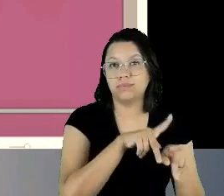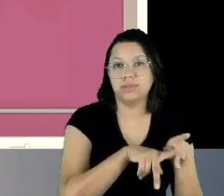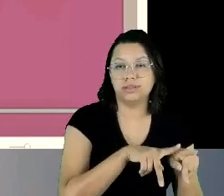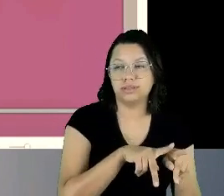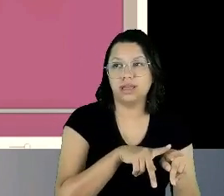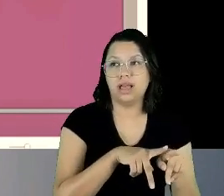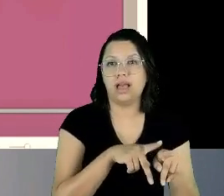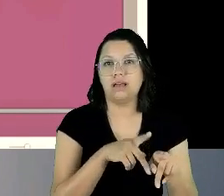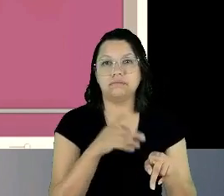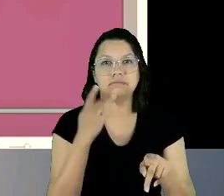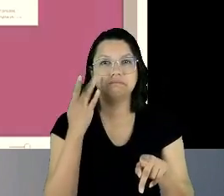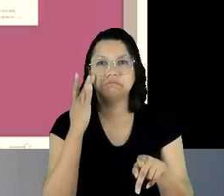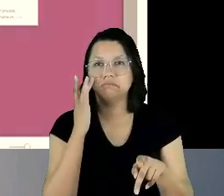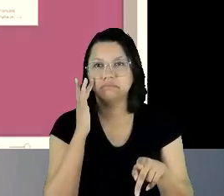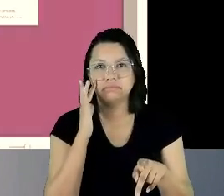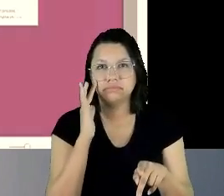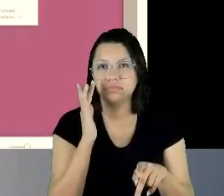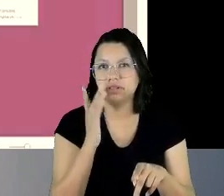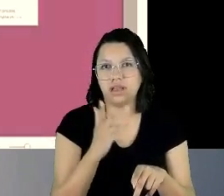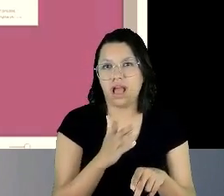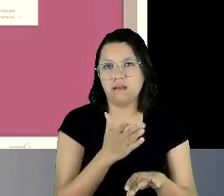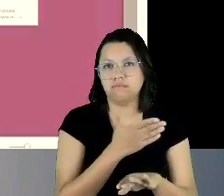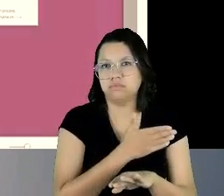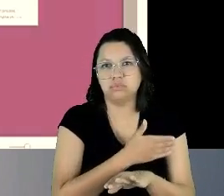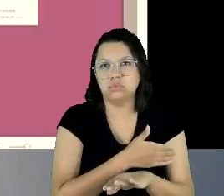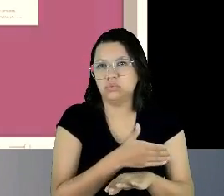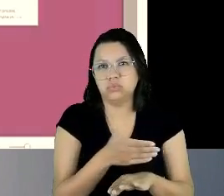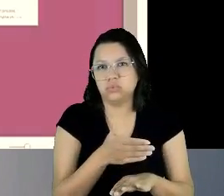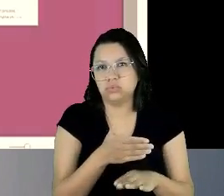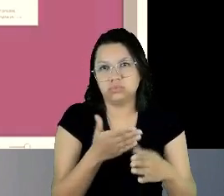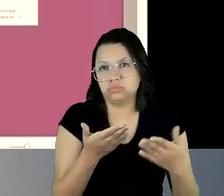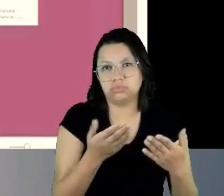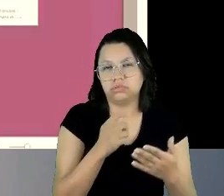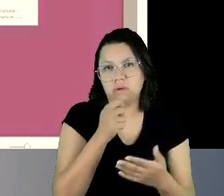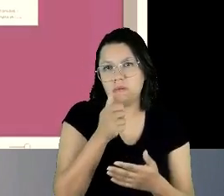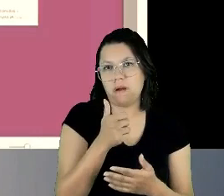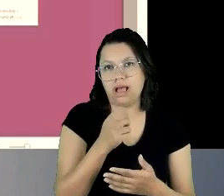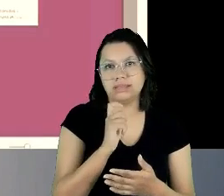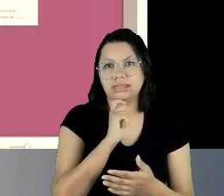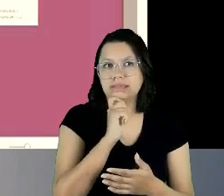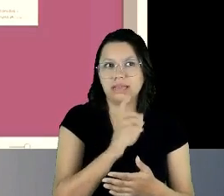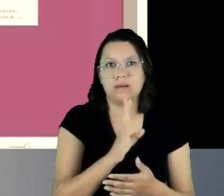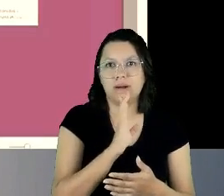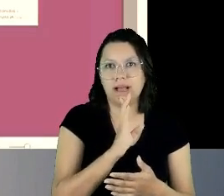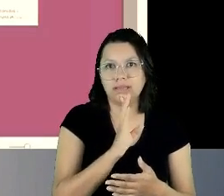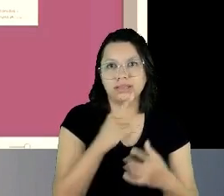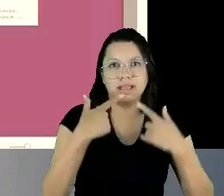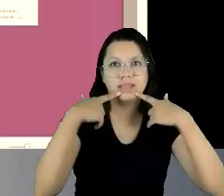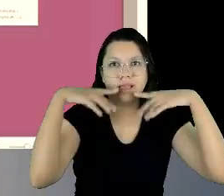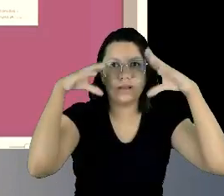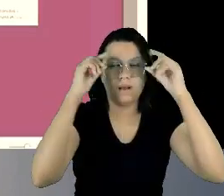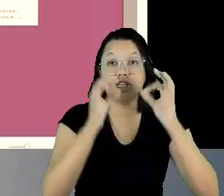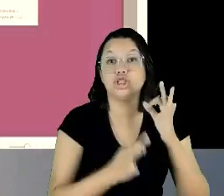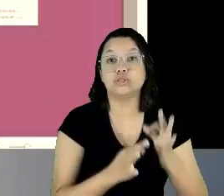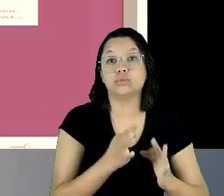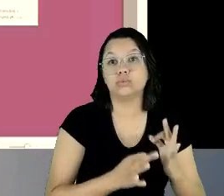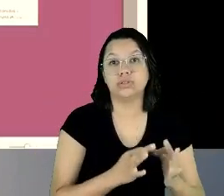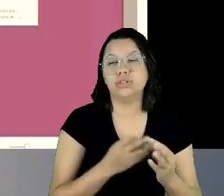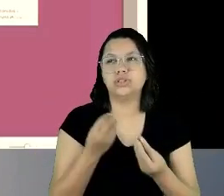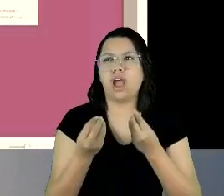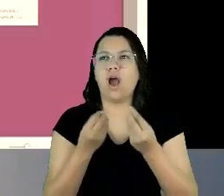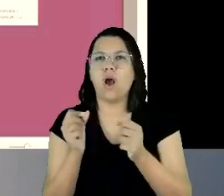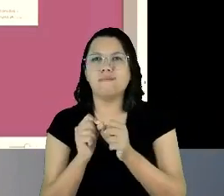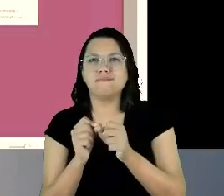população que não está habituada, né, quase ninguém que está habituado com a linguagem jurídica, como a gente faz para